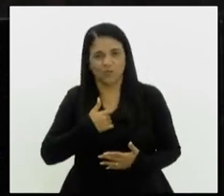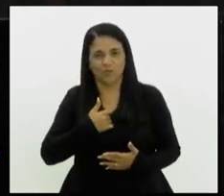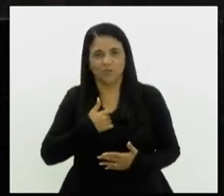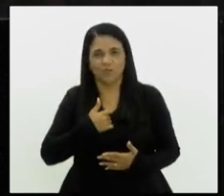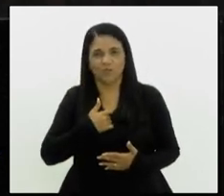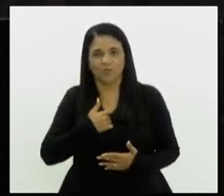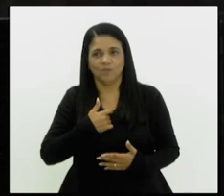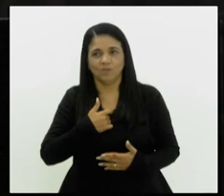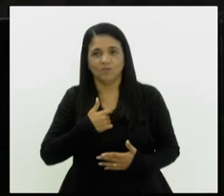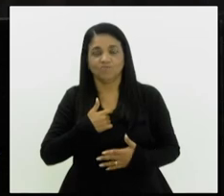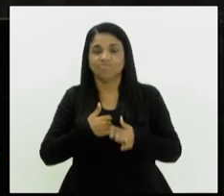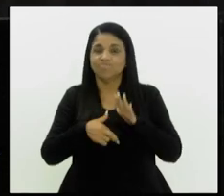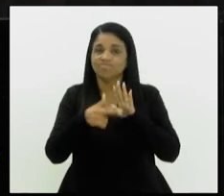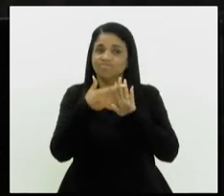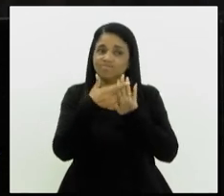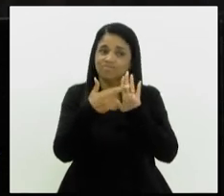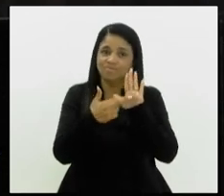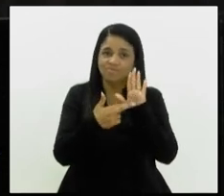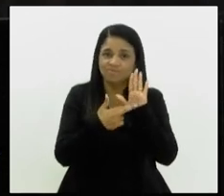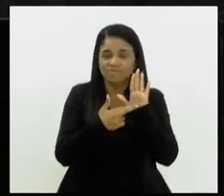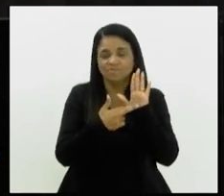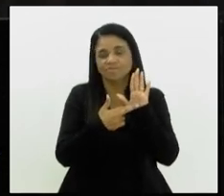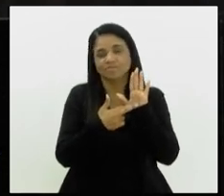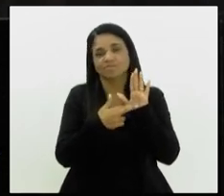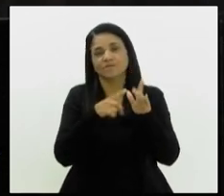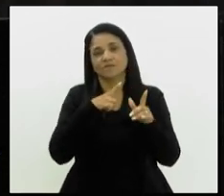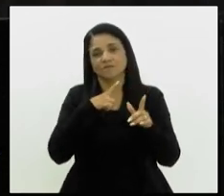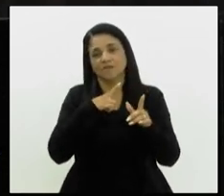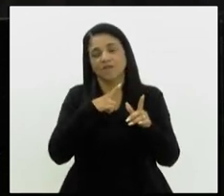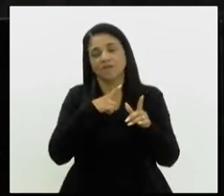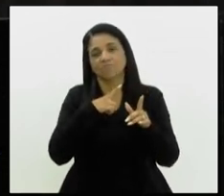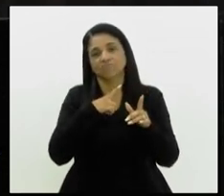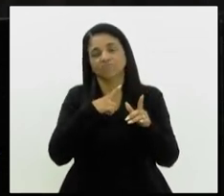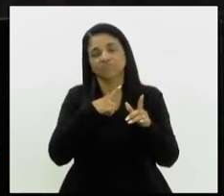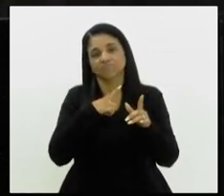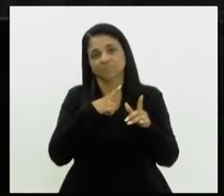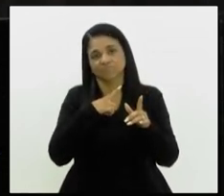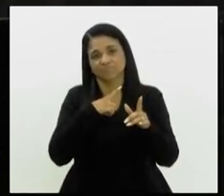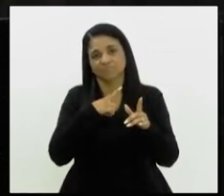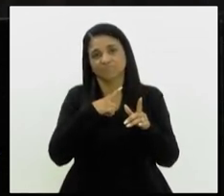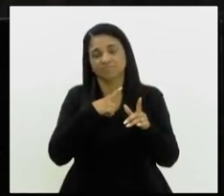mas regimento interno estipula determinadas questões e